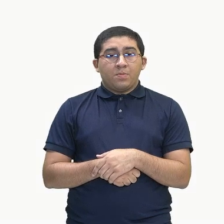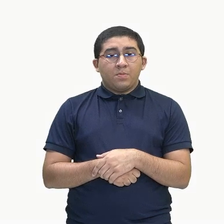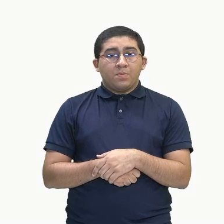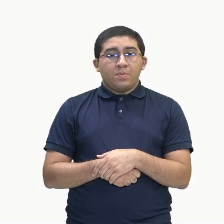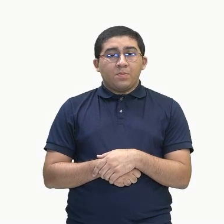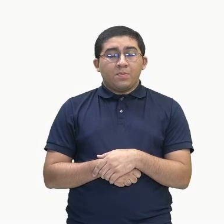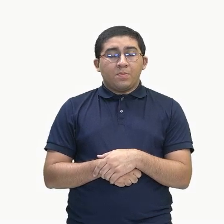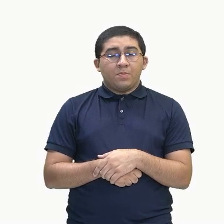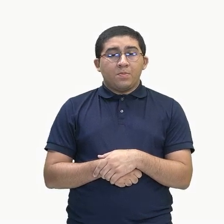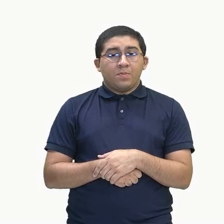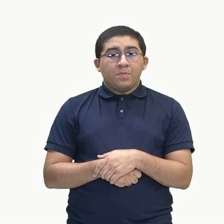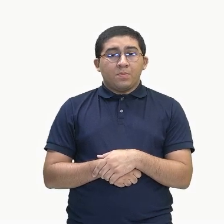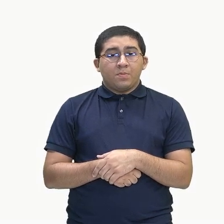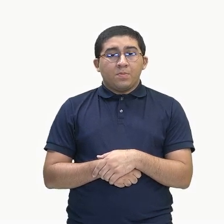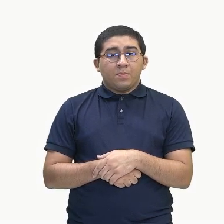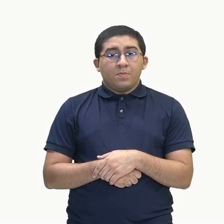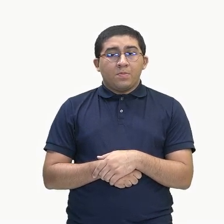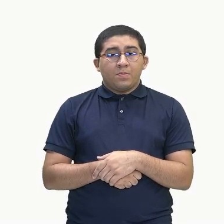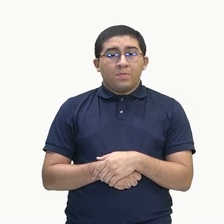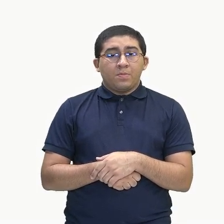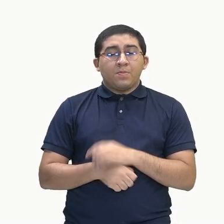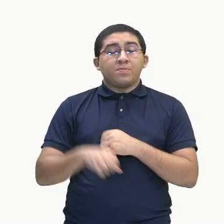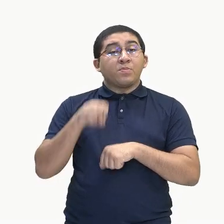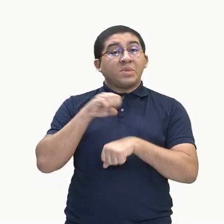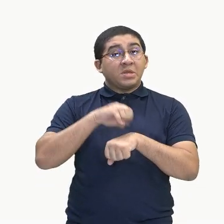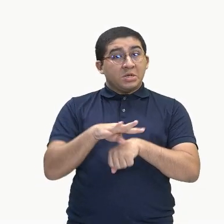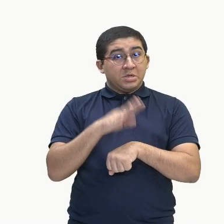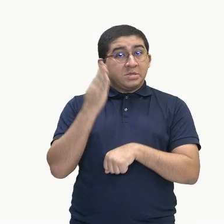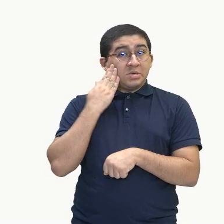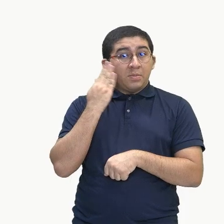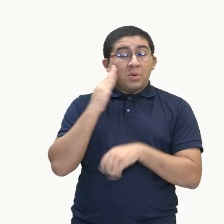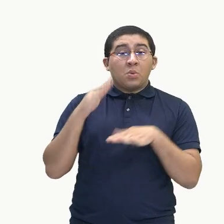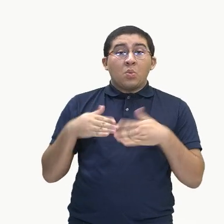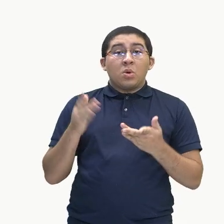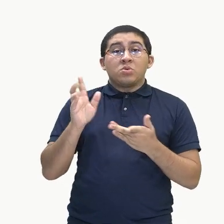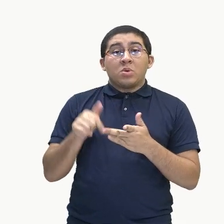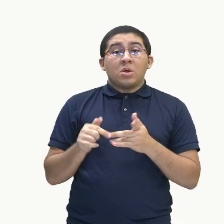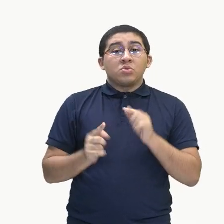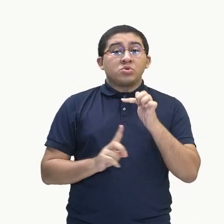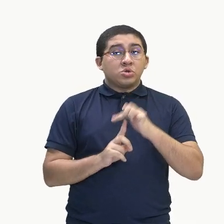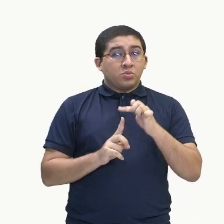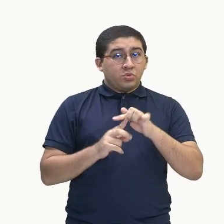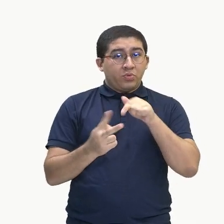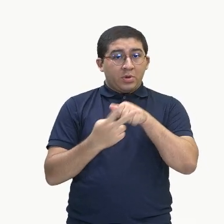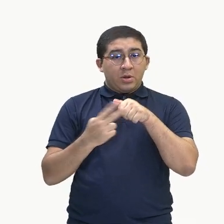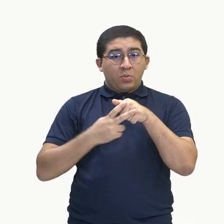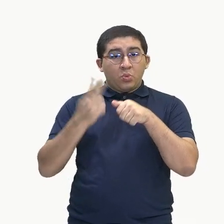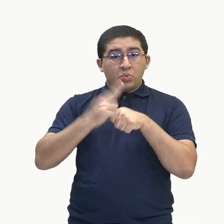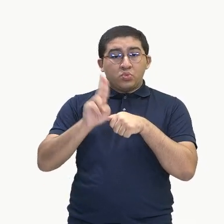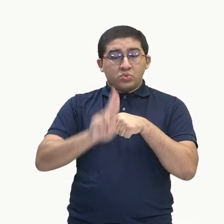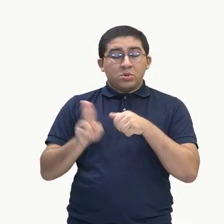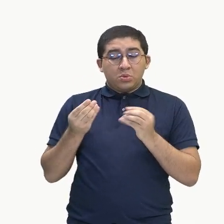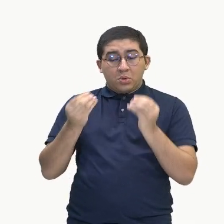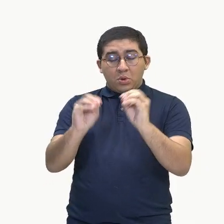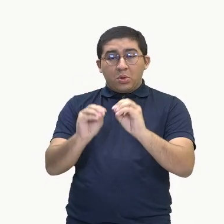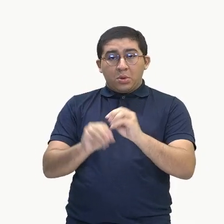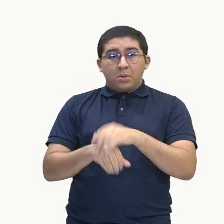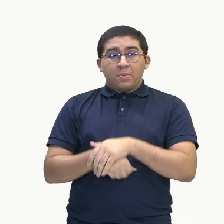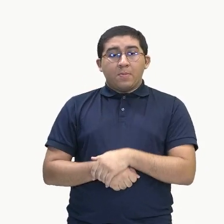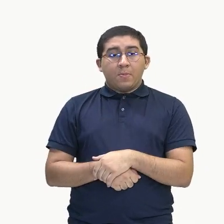vai ser Simple Past e quando vai ser gerúndio. Ó, todas as vezes